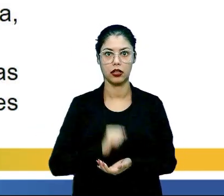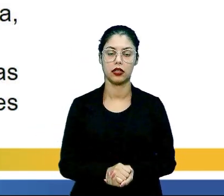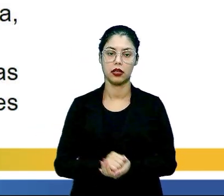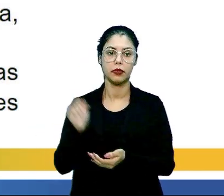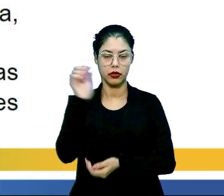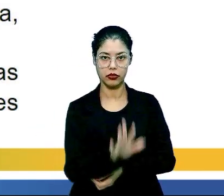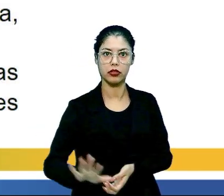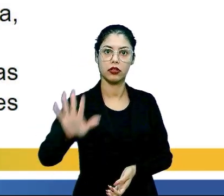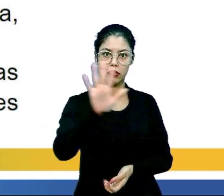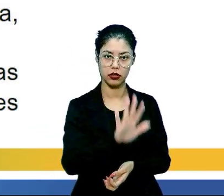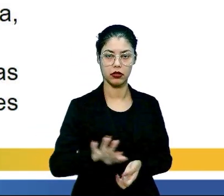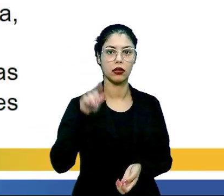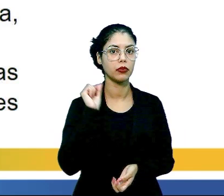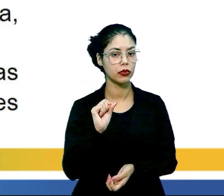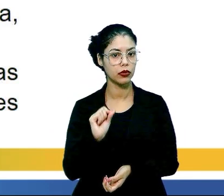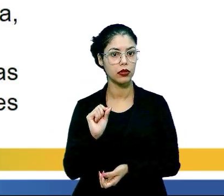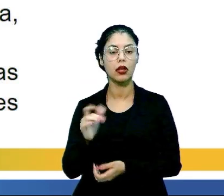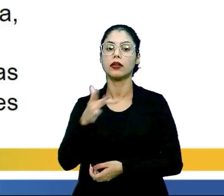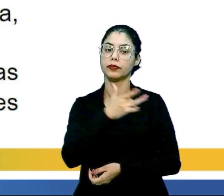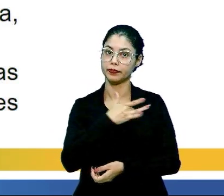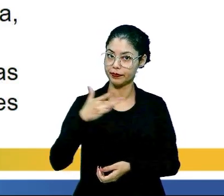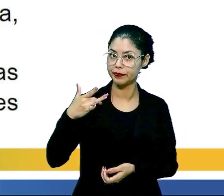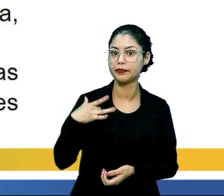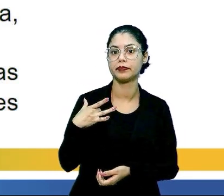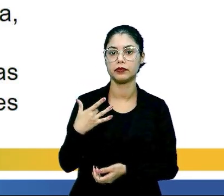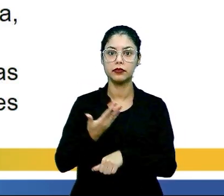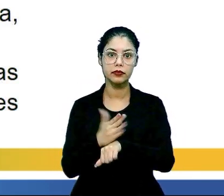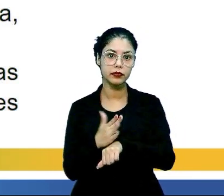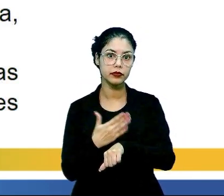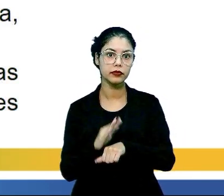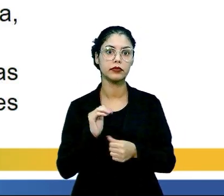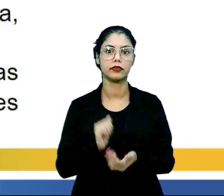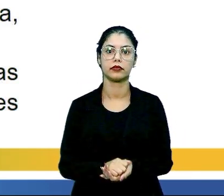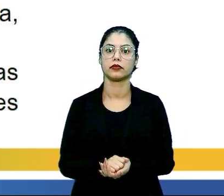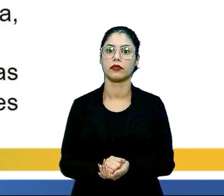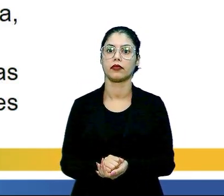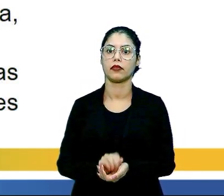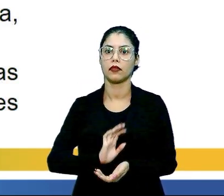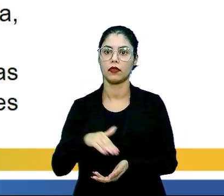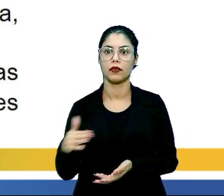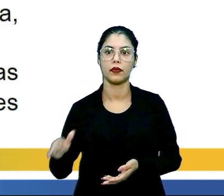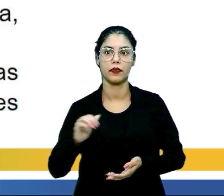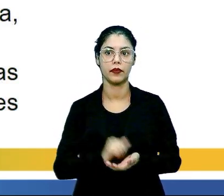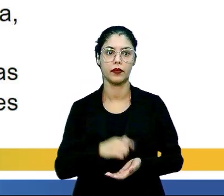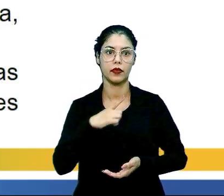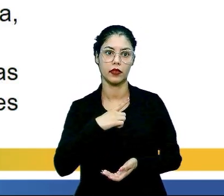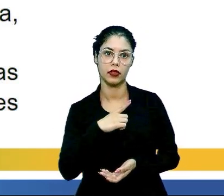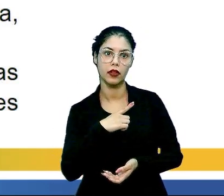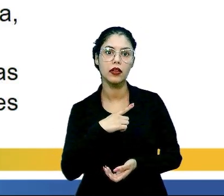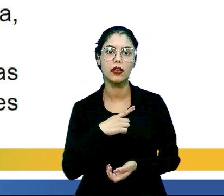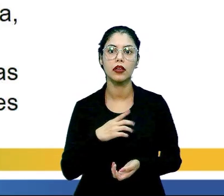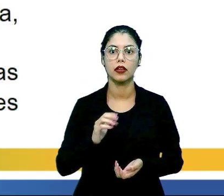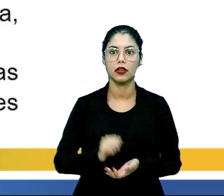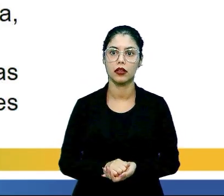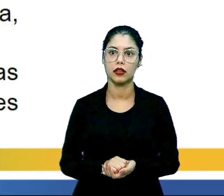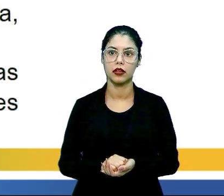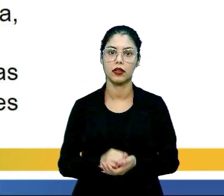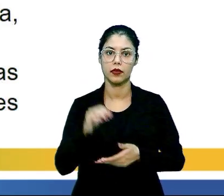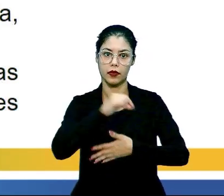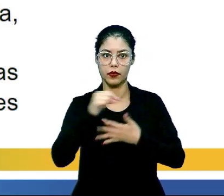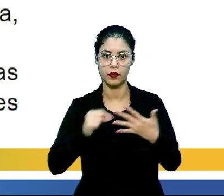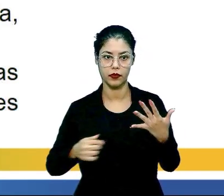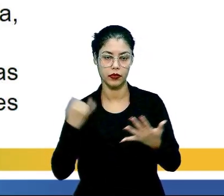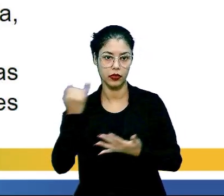ali no geral, vai falando de saúde, tem as práticas de lazer, quando o excesso de atividade física, um dos